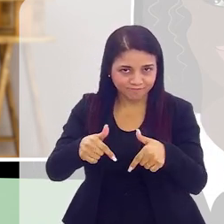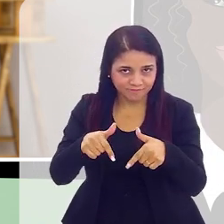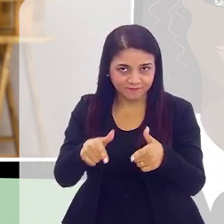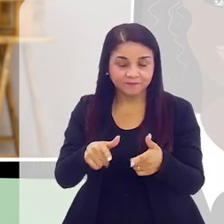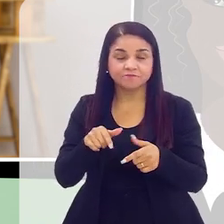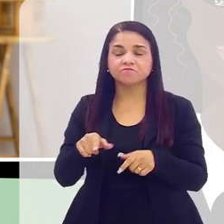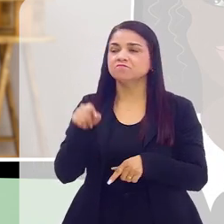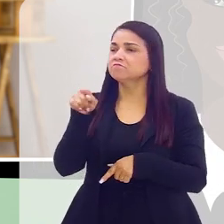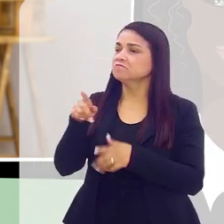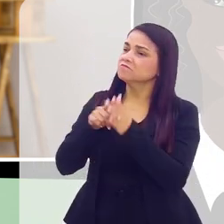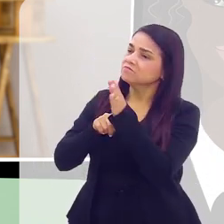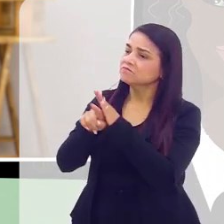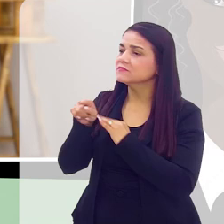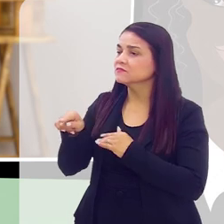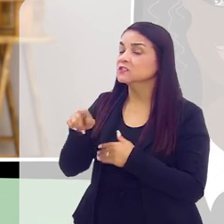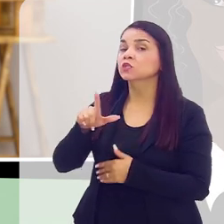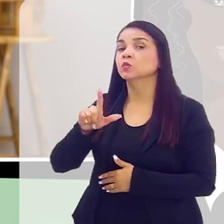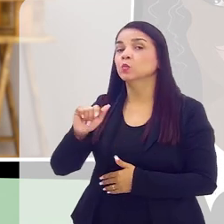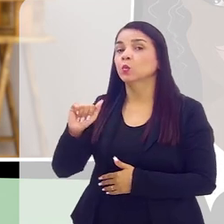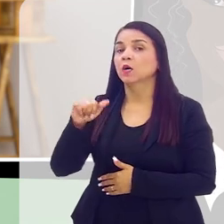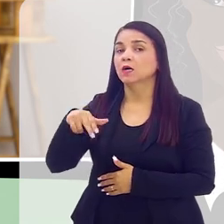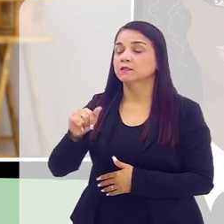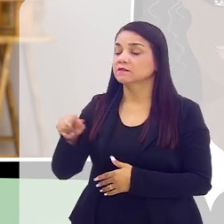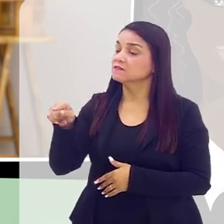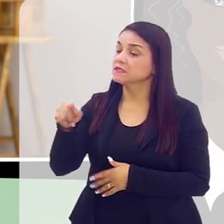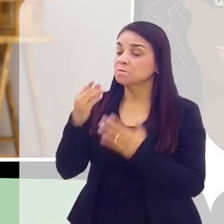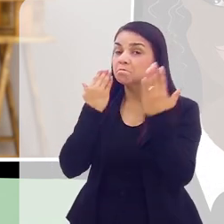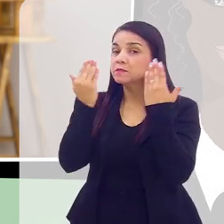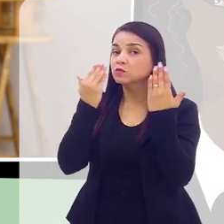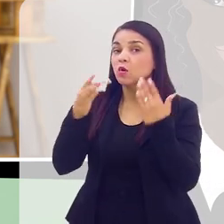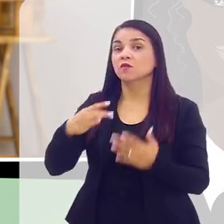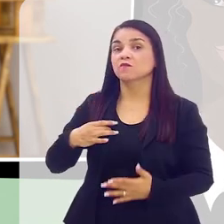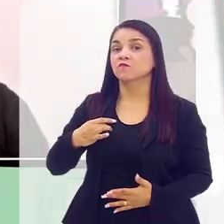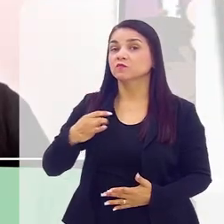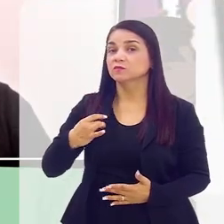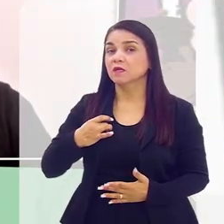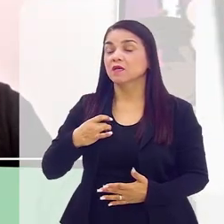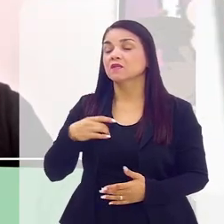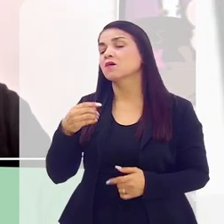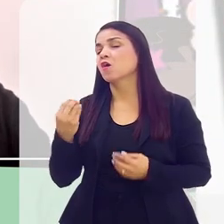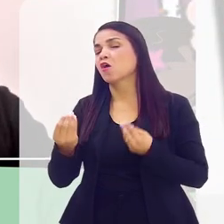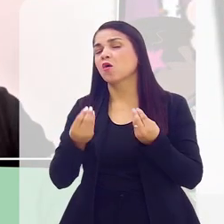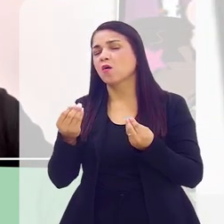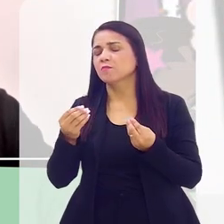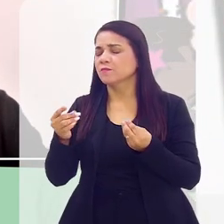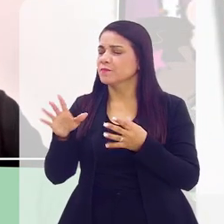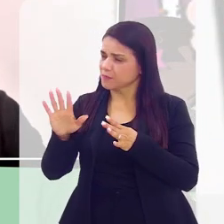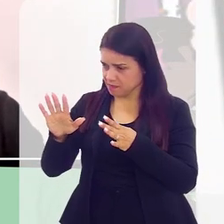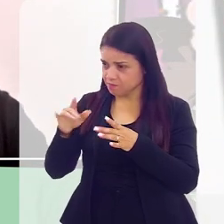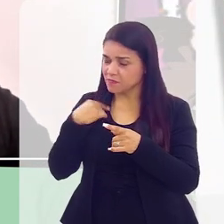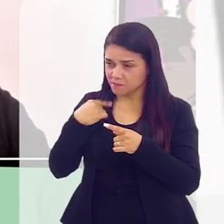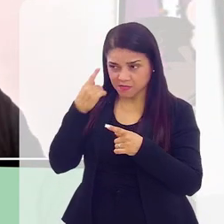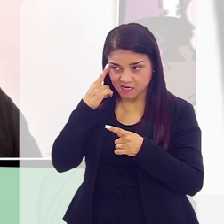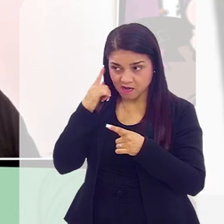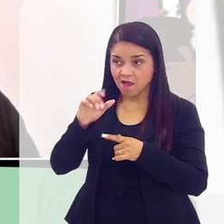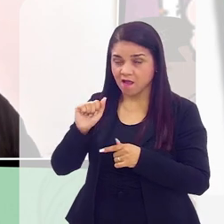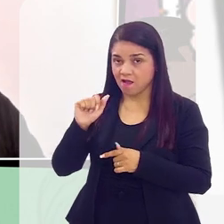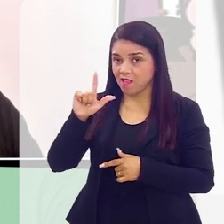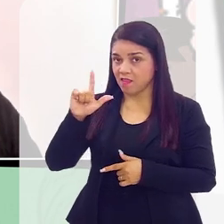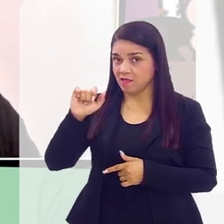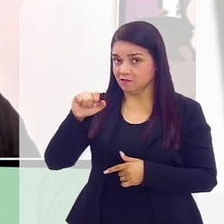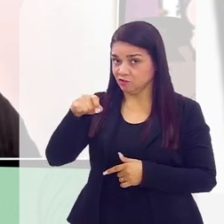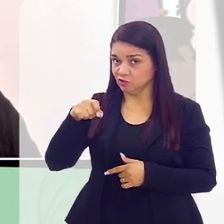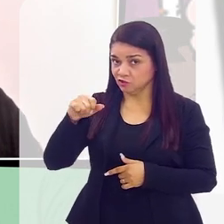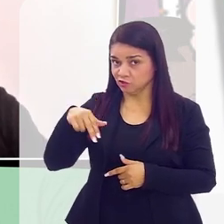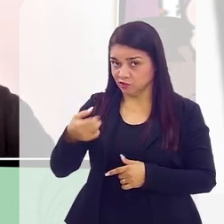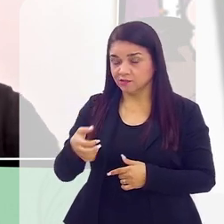Luana, né? Luana, enquanto psicóloga e voluntária, como que você vê? Porque, Alexandre, deixa eu ver se eu